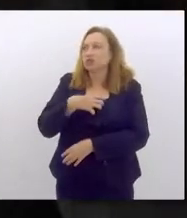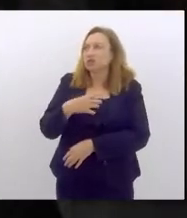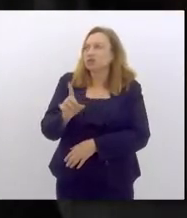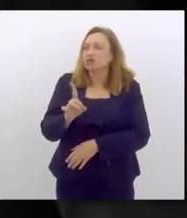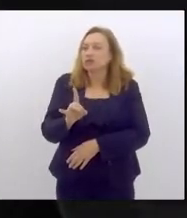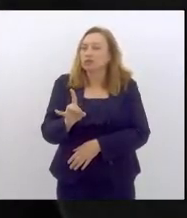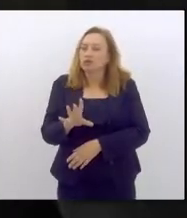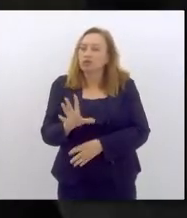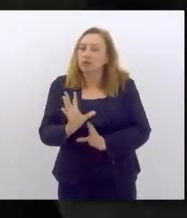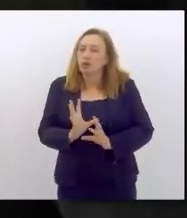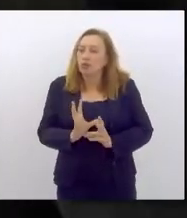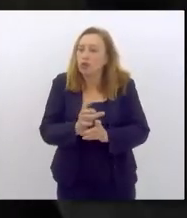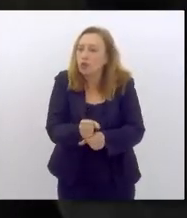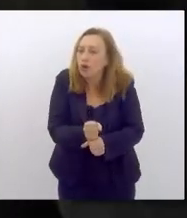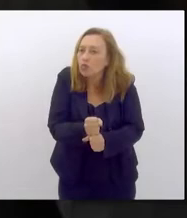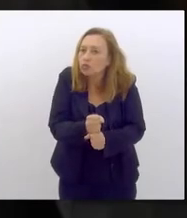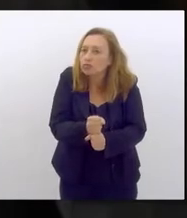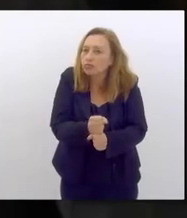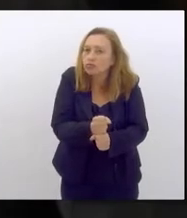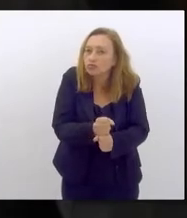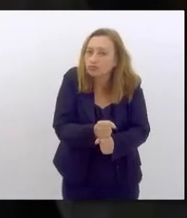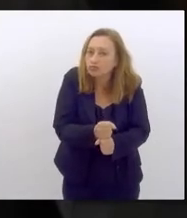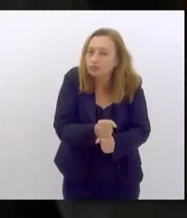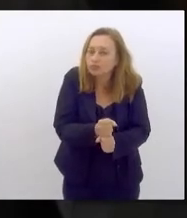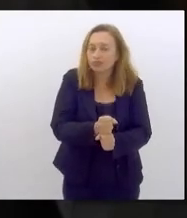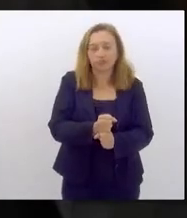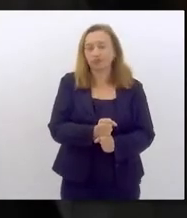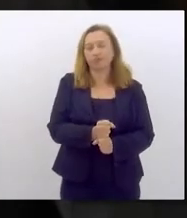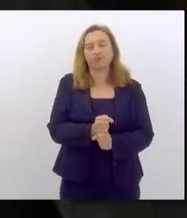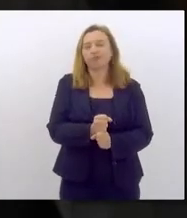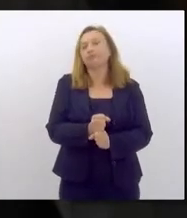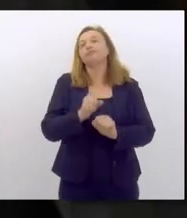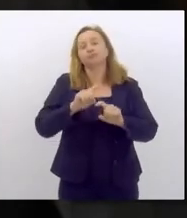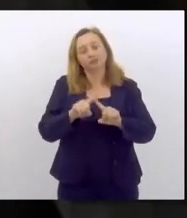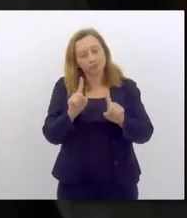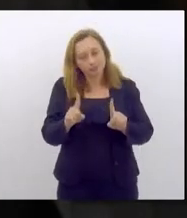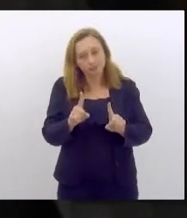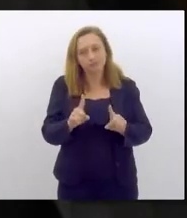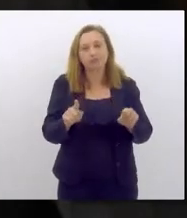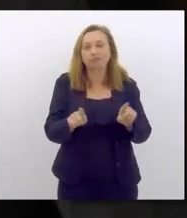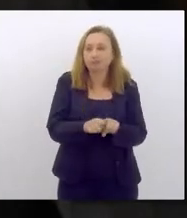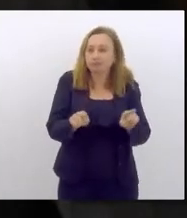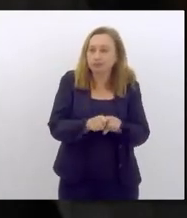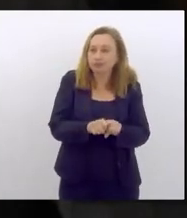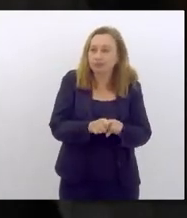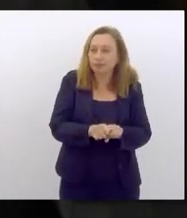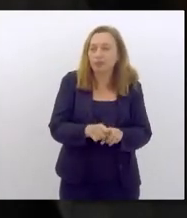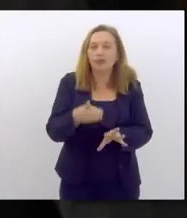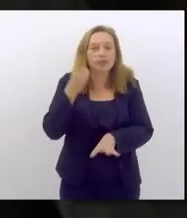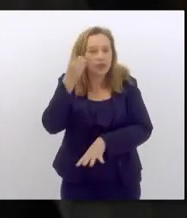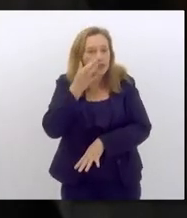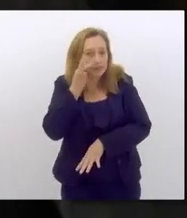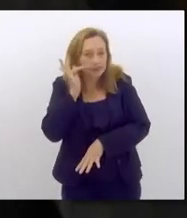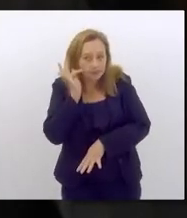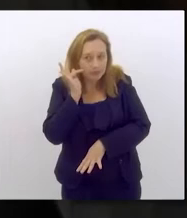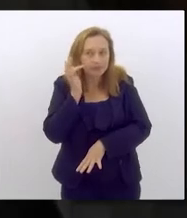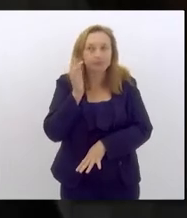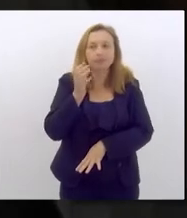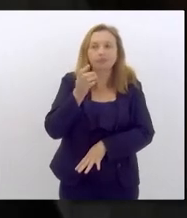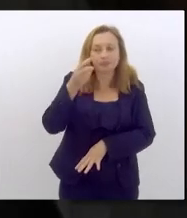de fazer um cálculo aritmético, mas levar em conta também, deputado Flávio, deputado Luiz